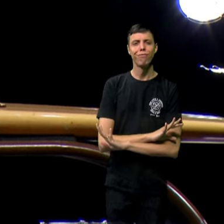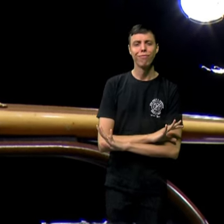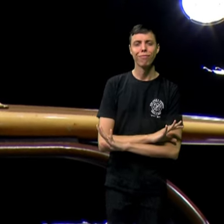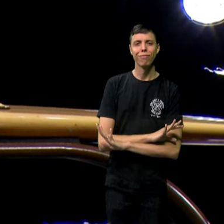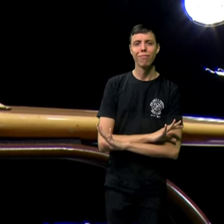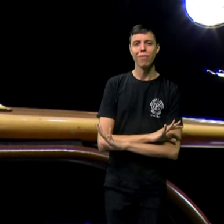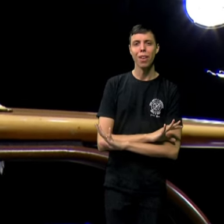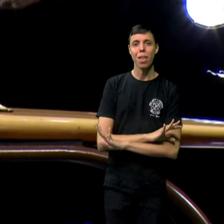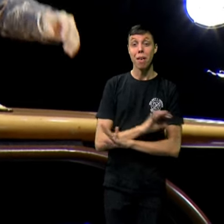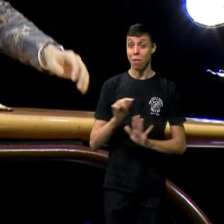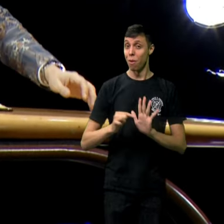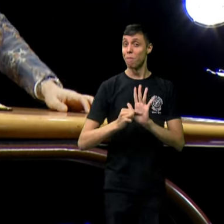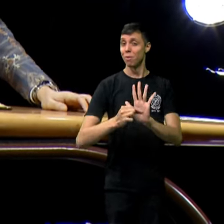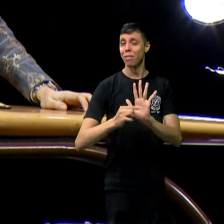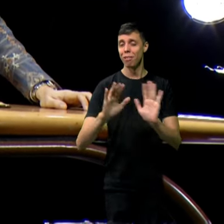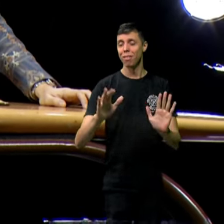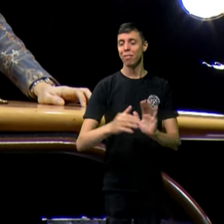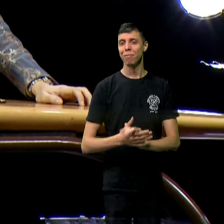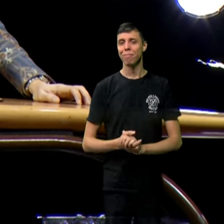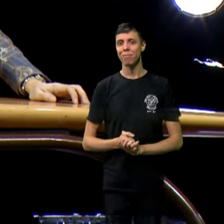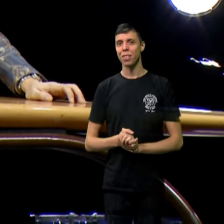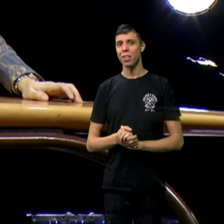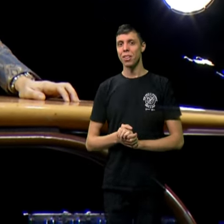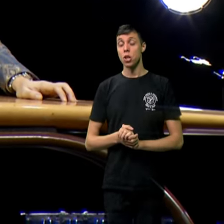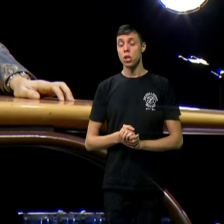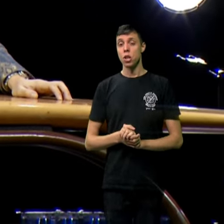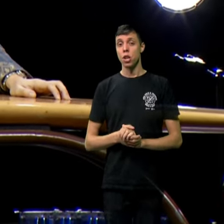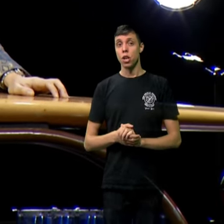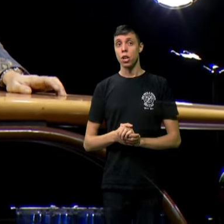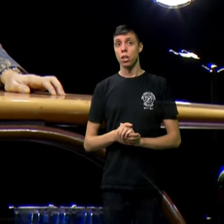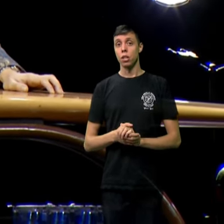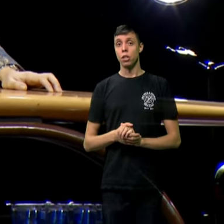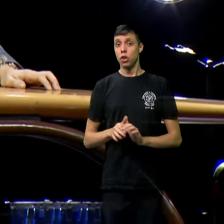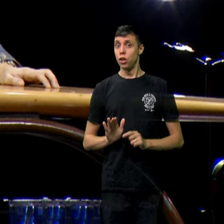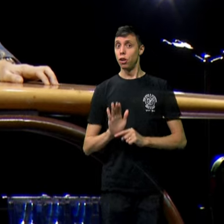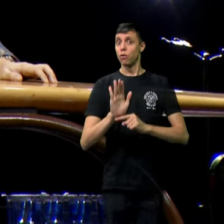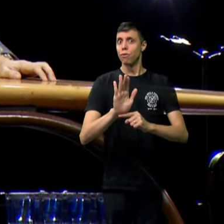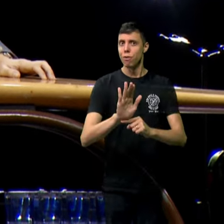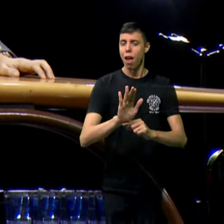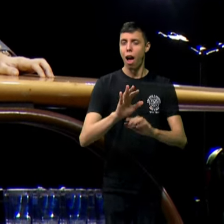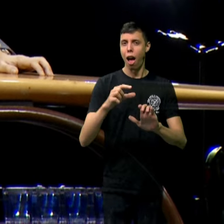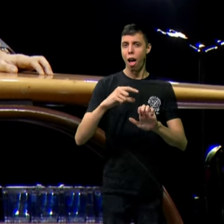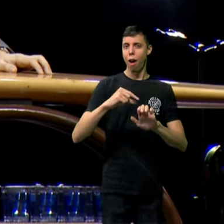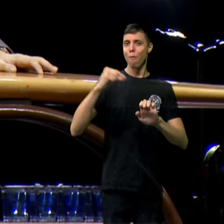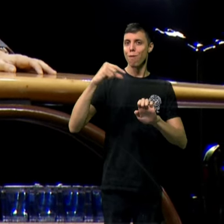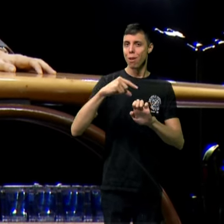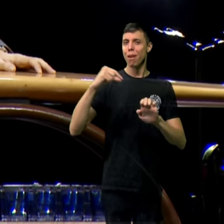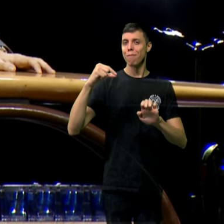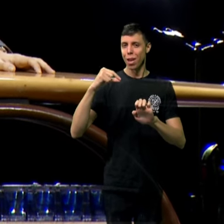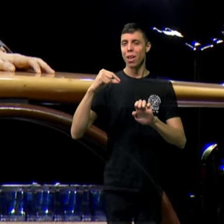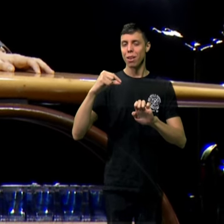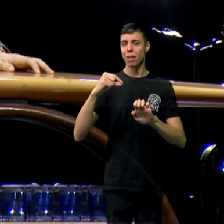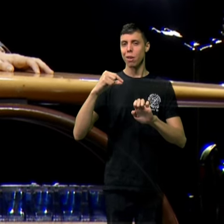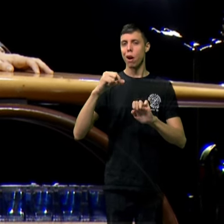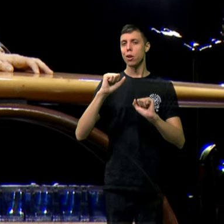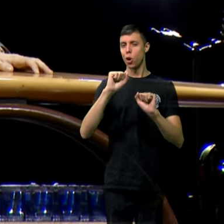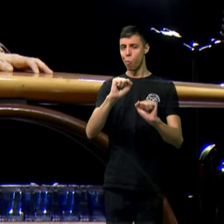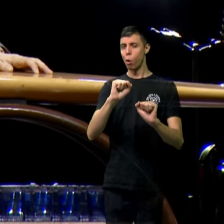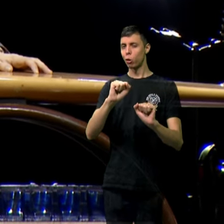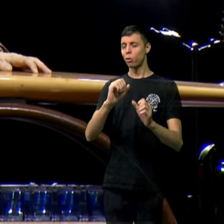Amém? Uma forma de ajudar os empreendedores, aquele que está no mundo dessa empresa, a fazer seu negócio. Essa é uma das coisas que eu posso